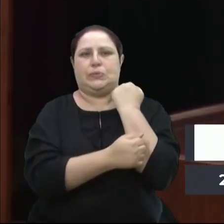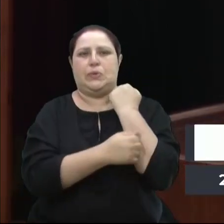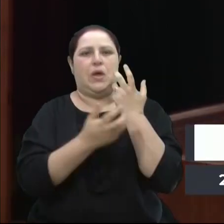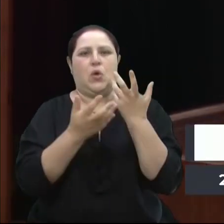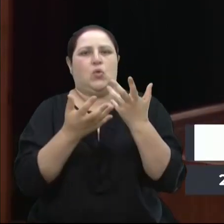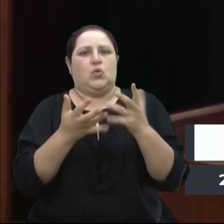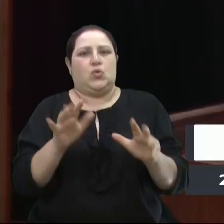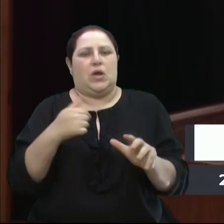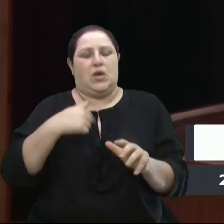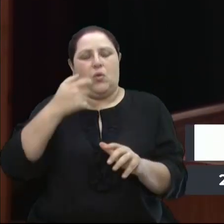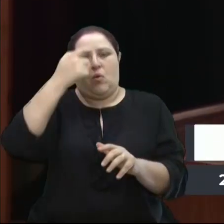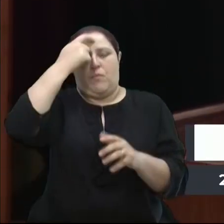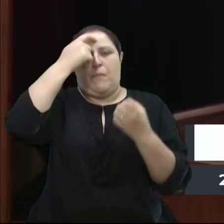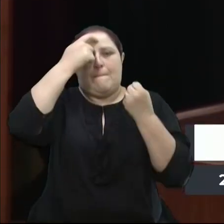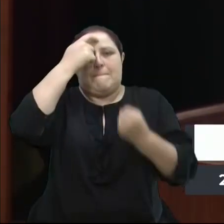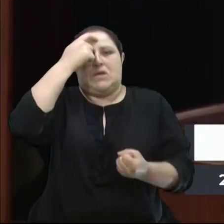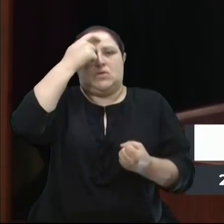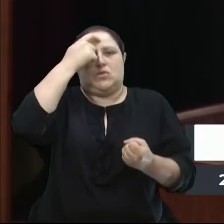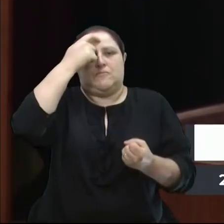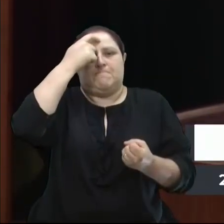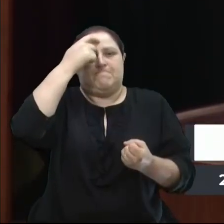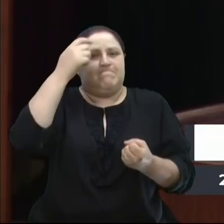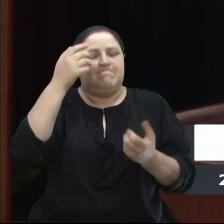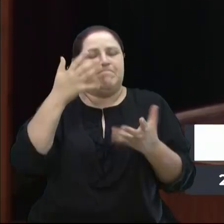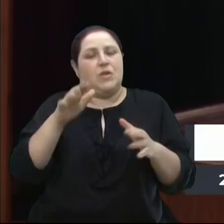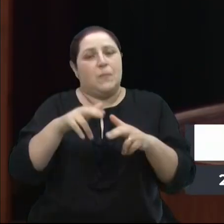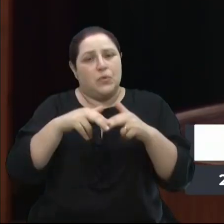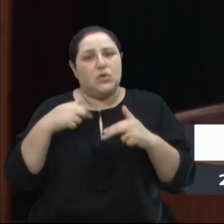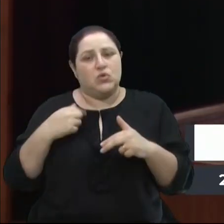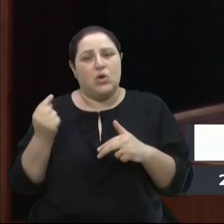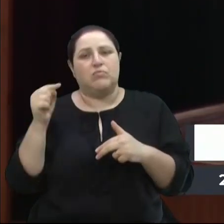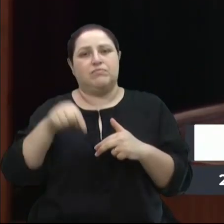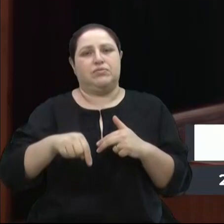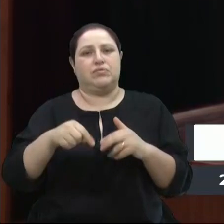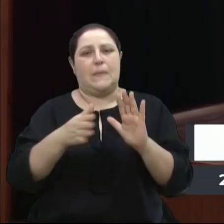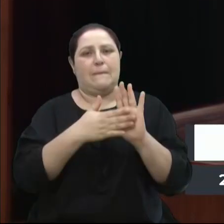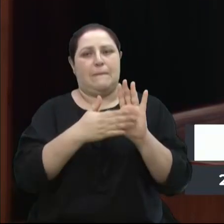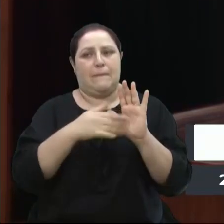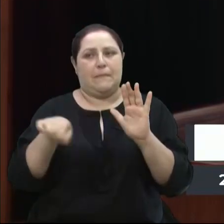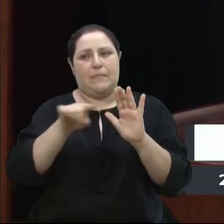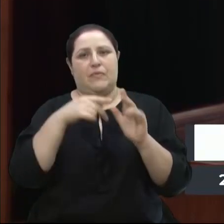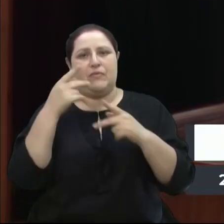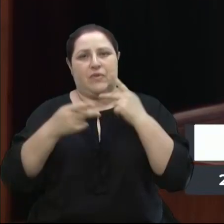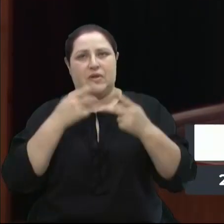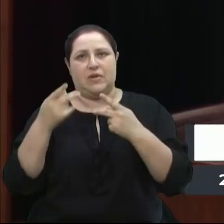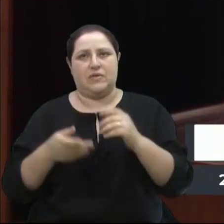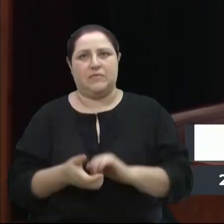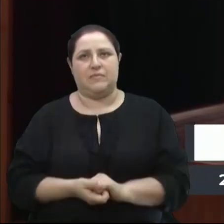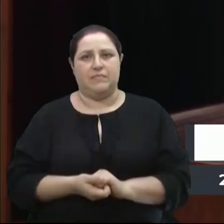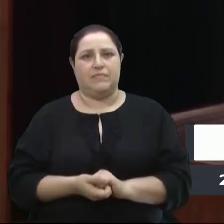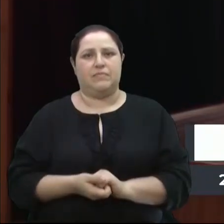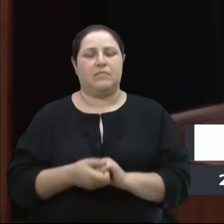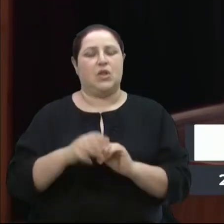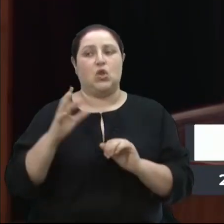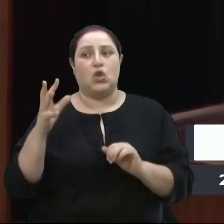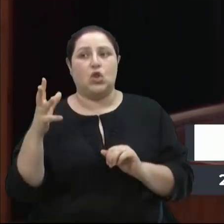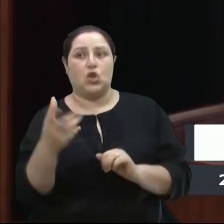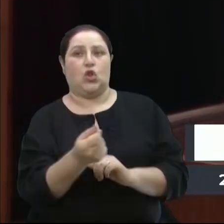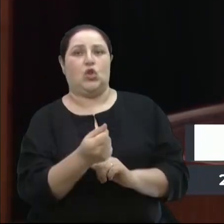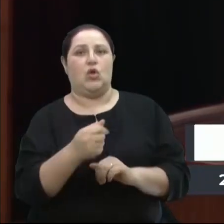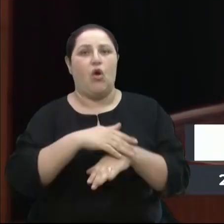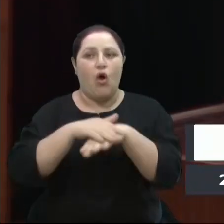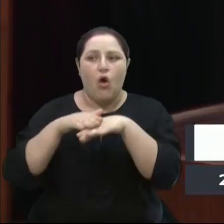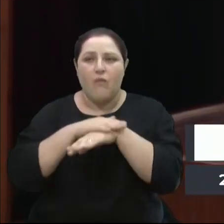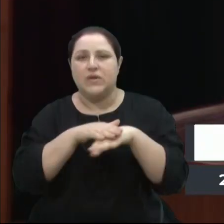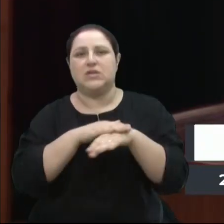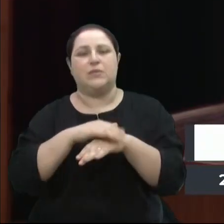esse peso na minha consciência. E é por isso que eu estou trazendo isso para a pauta hoje, para essa casa. Vereador. Para que todos nós possamos conversar e